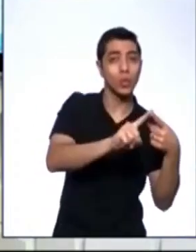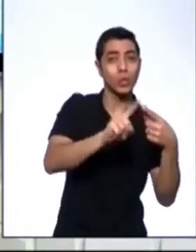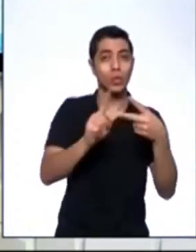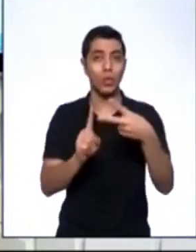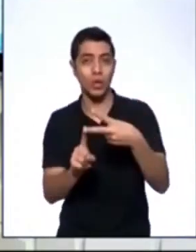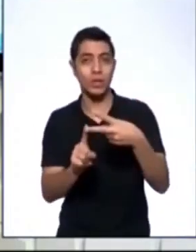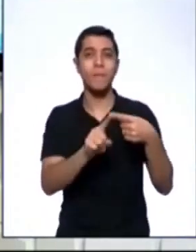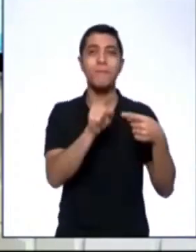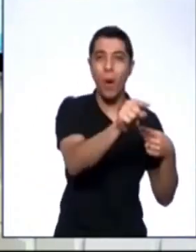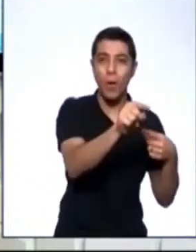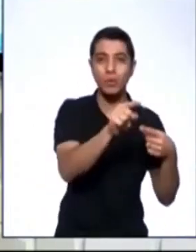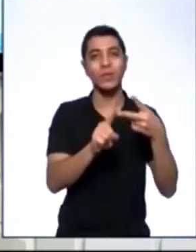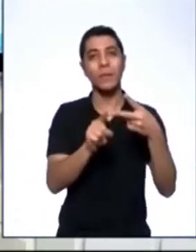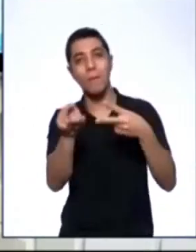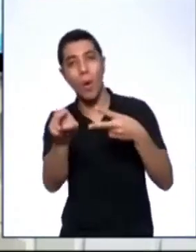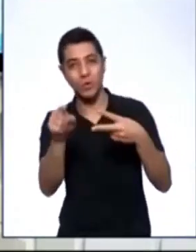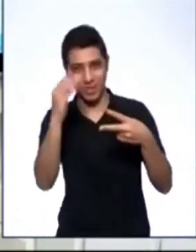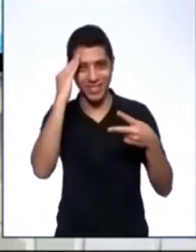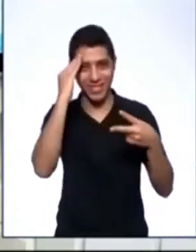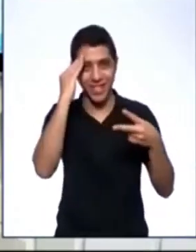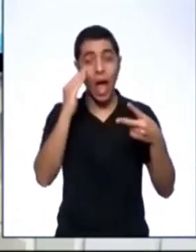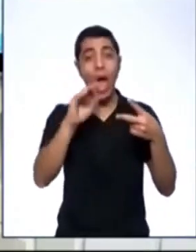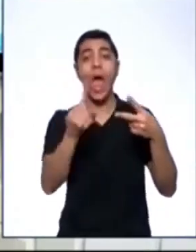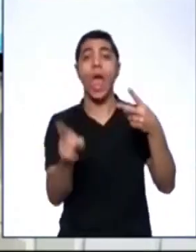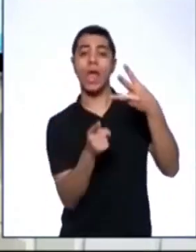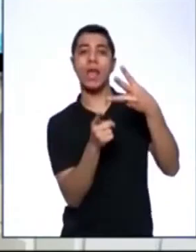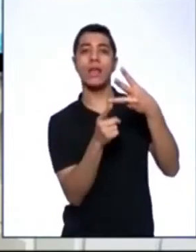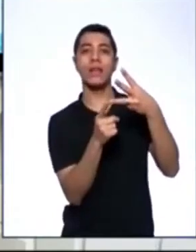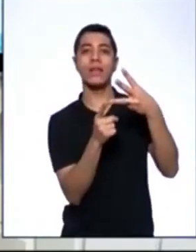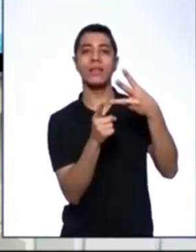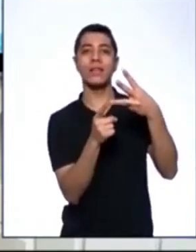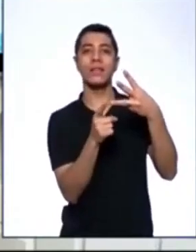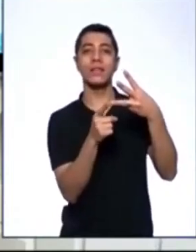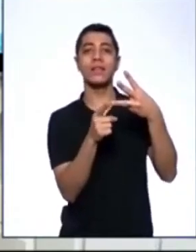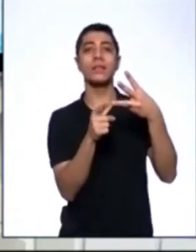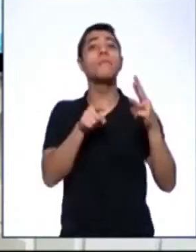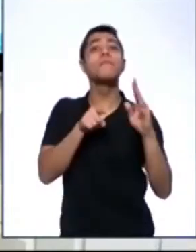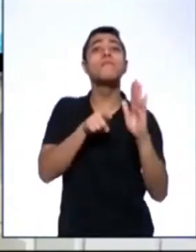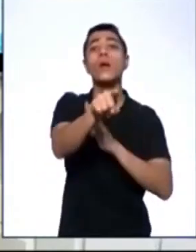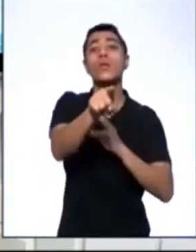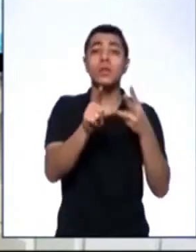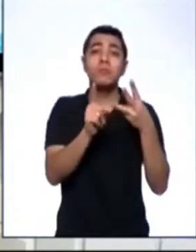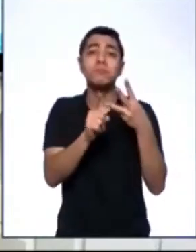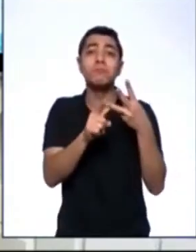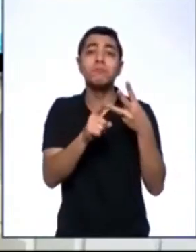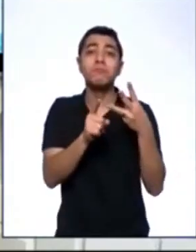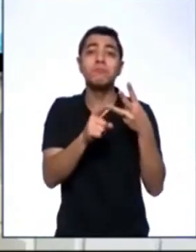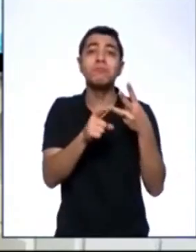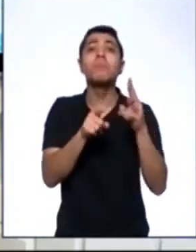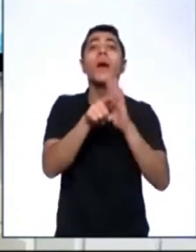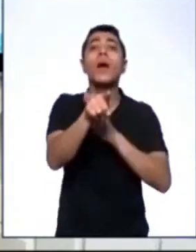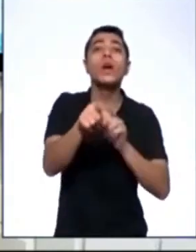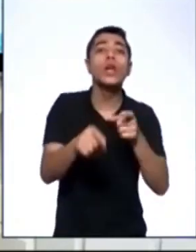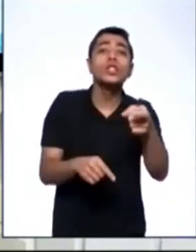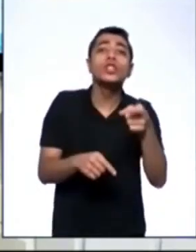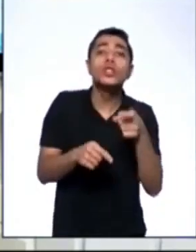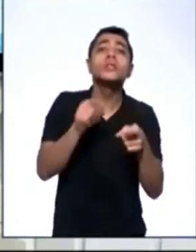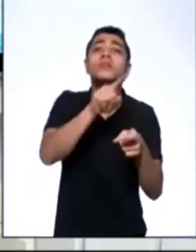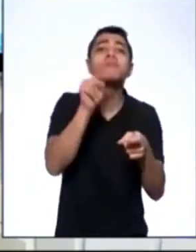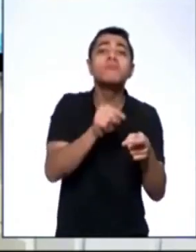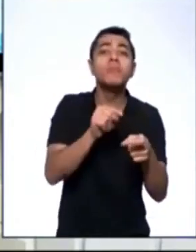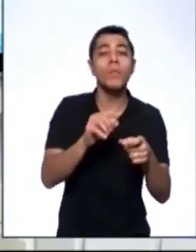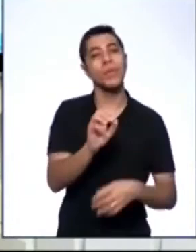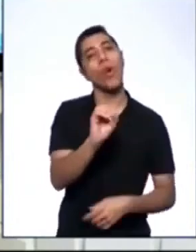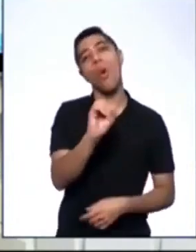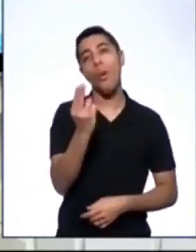terceiro par ordenado às vezes ele vai questionar os seus às vezes vai questionar o y e aí você vai pegar